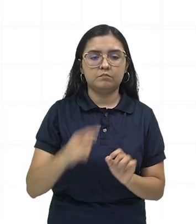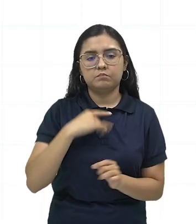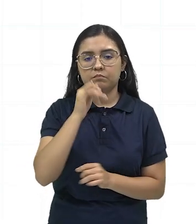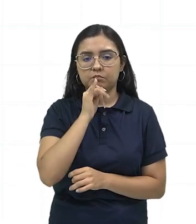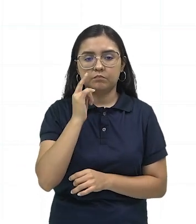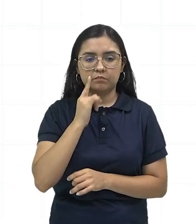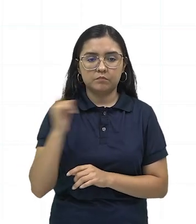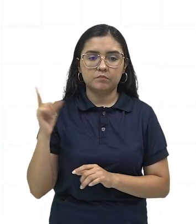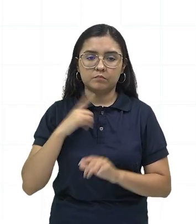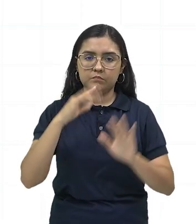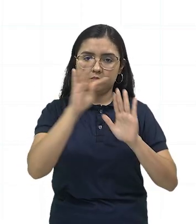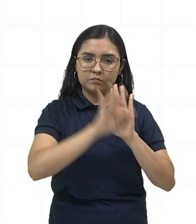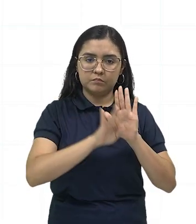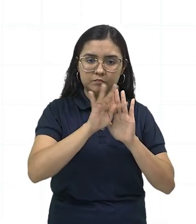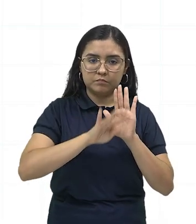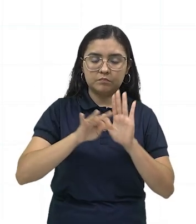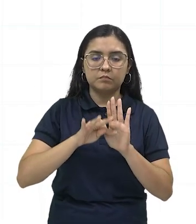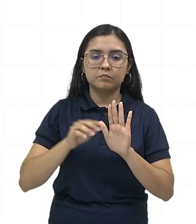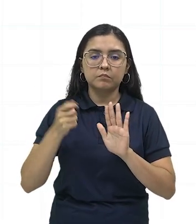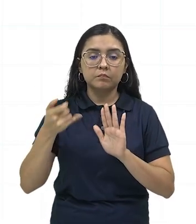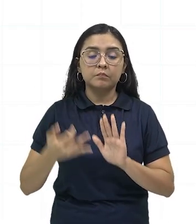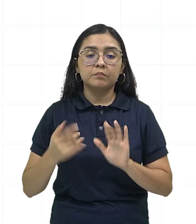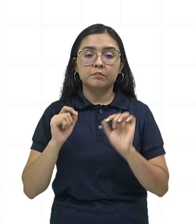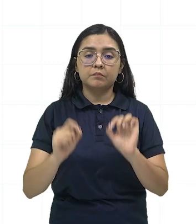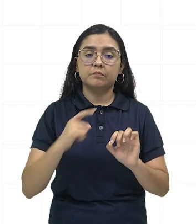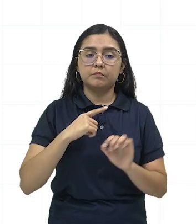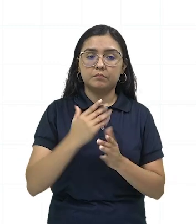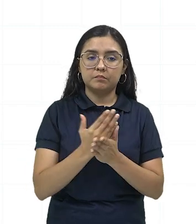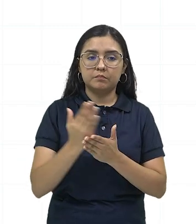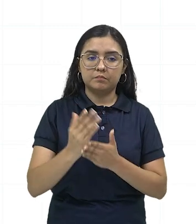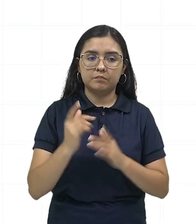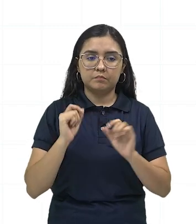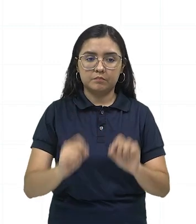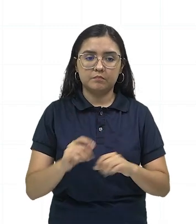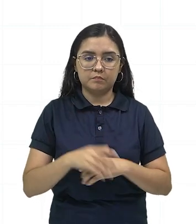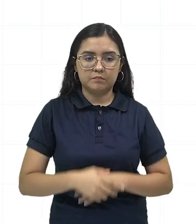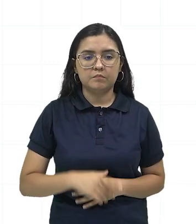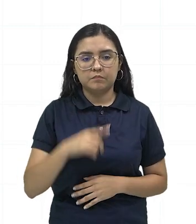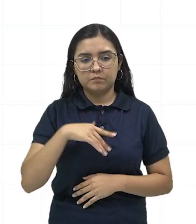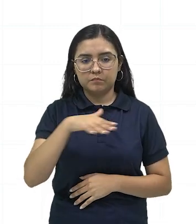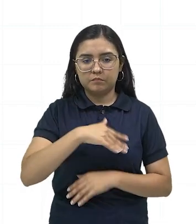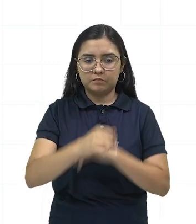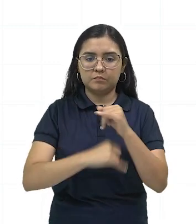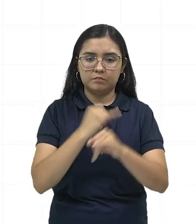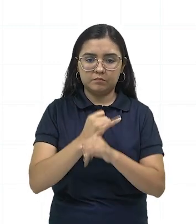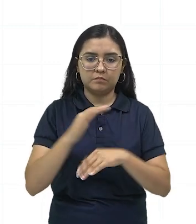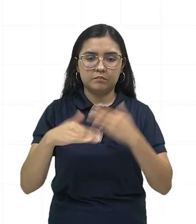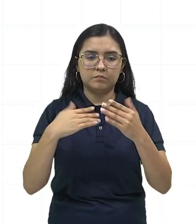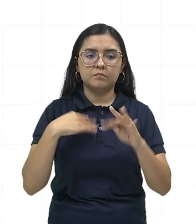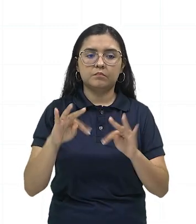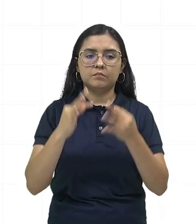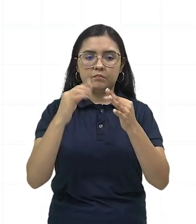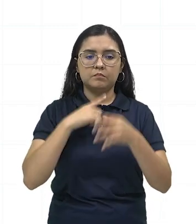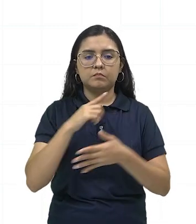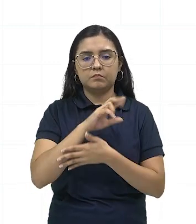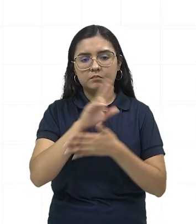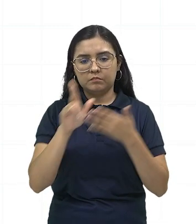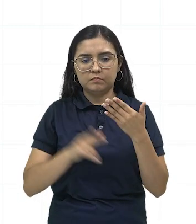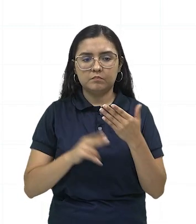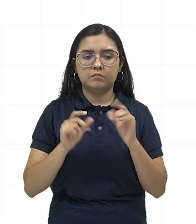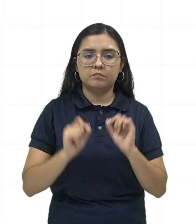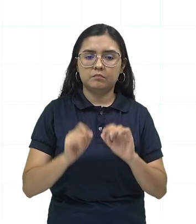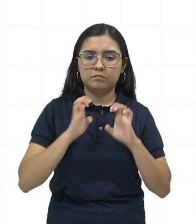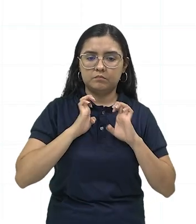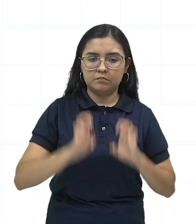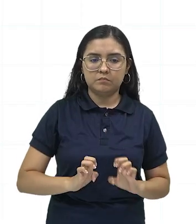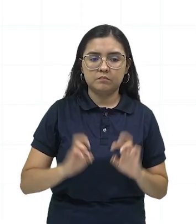texto dissertativo, né? Então começa lá com na era digital, o avanço da tecnologia trouxe consigo uma série de questões